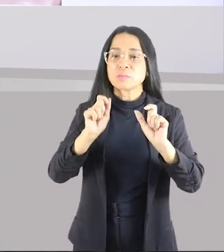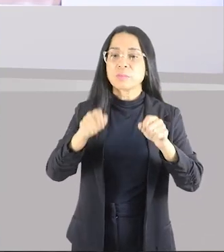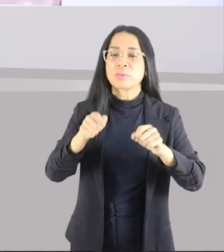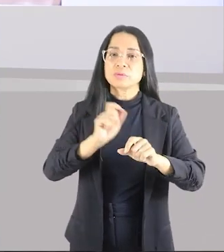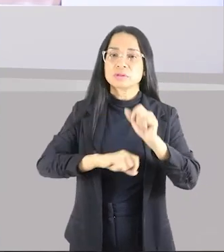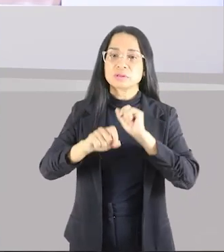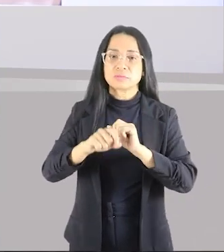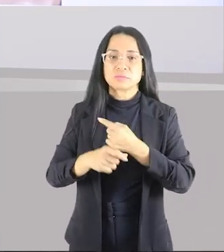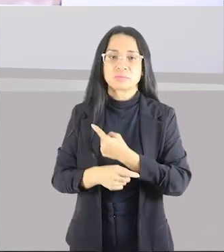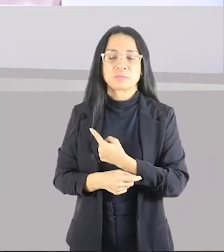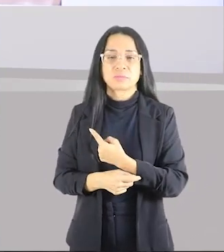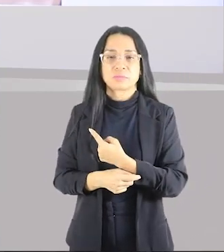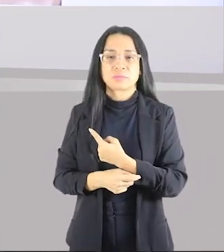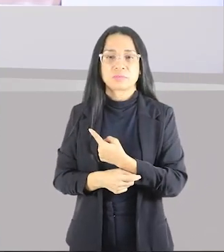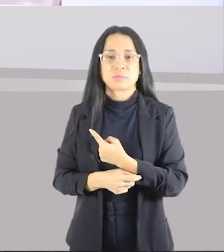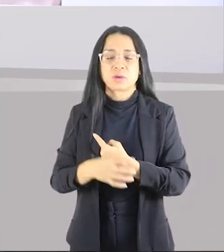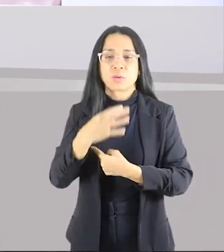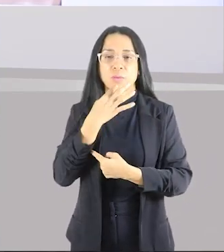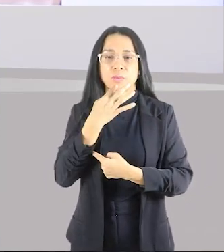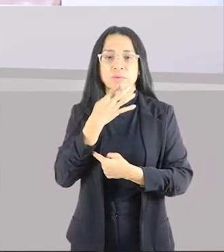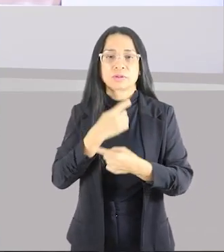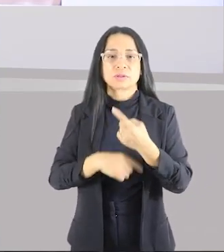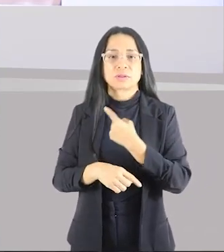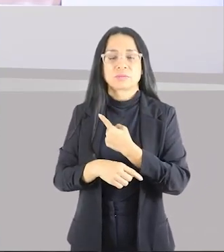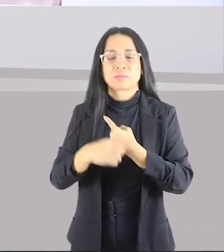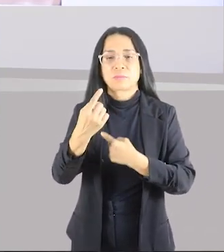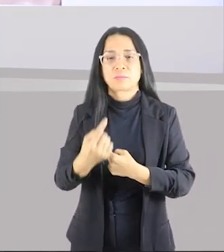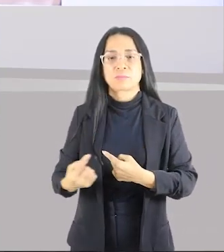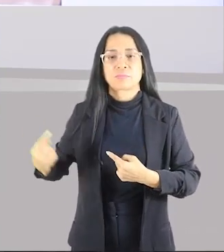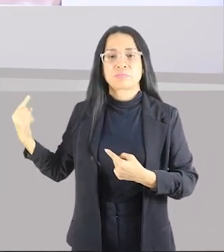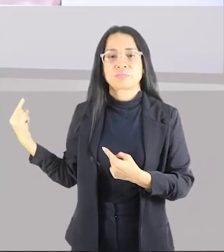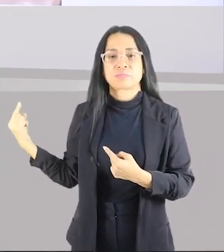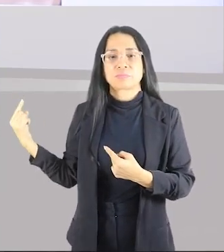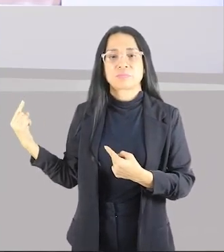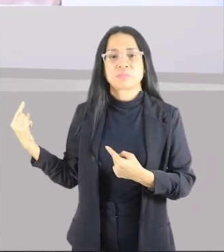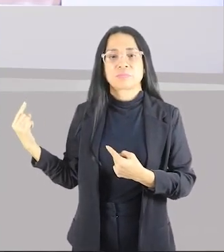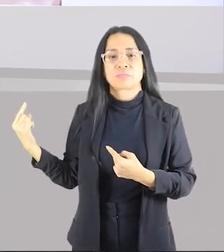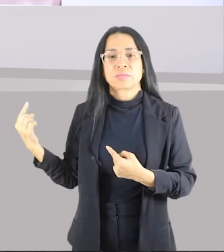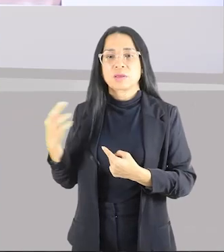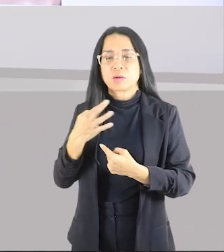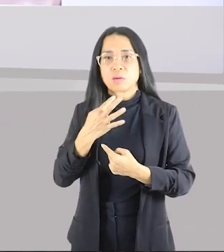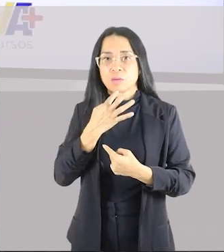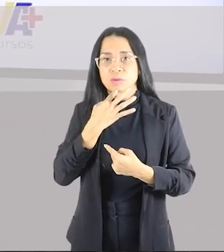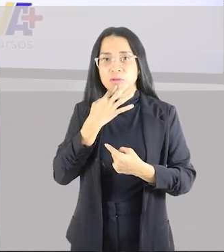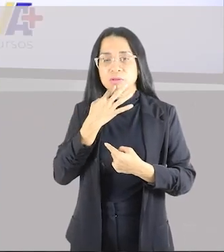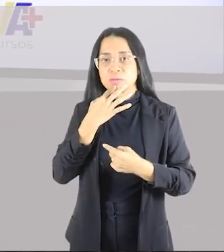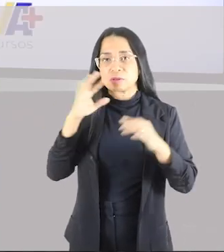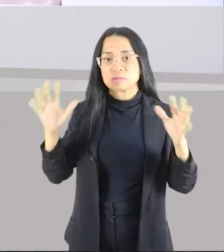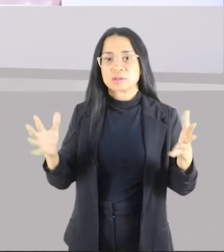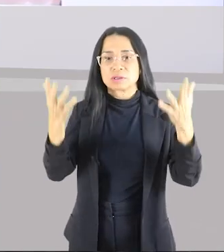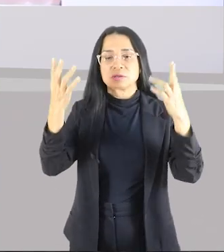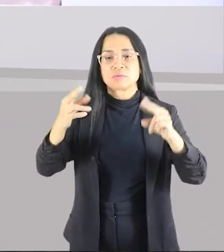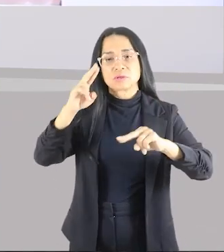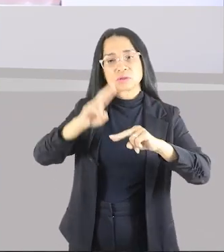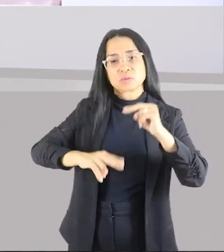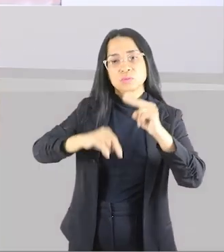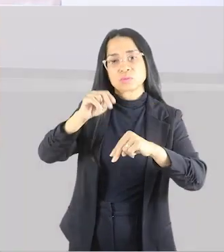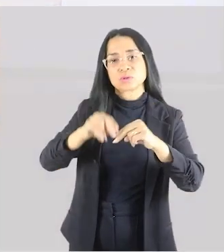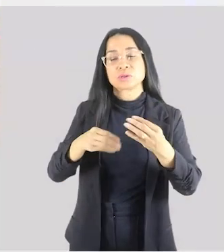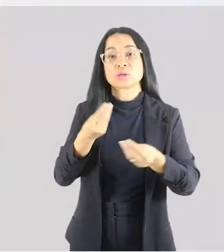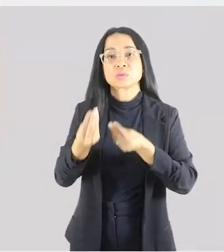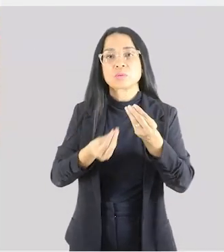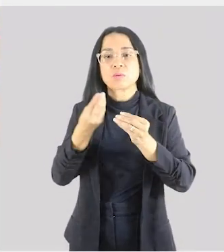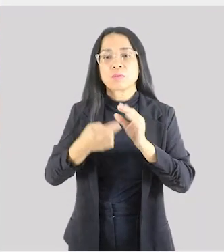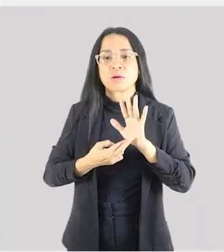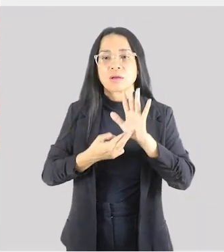dentro desse eixo temático. Vamos conhecê-los. O reconhecimento das festas juninas como uma representação cultural